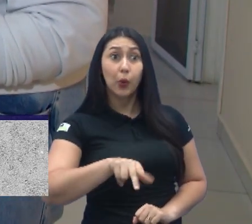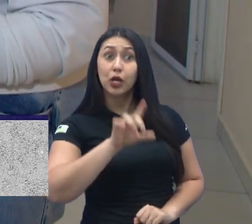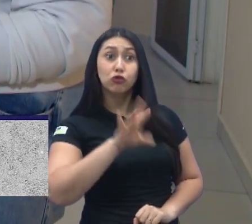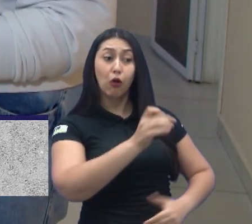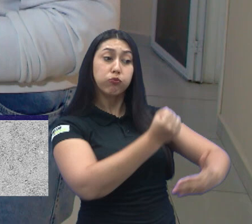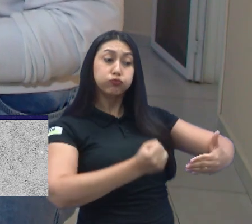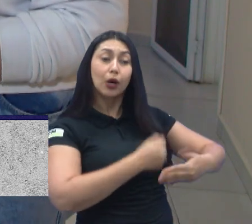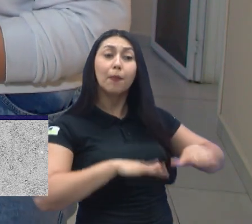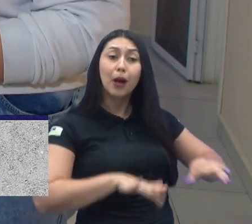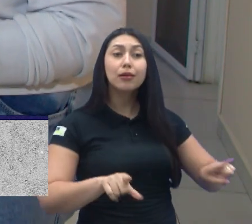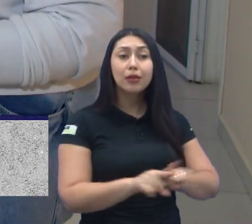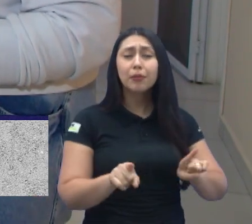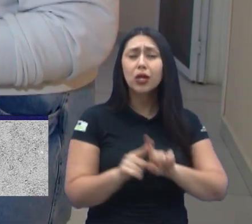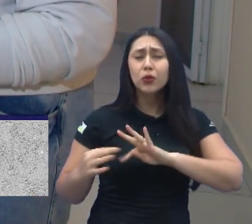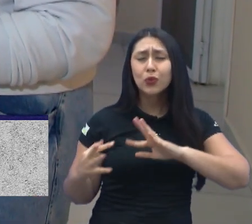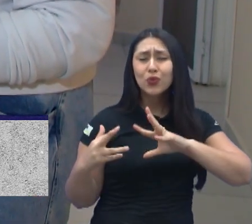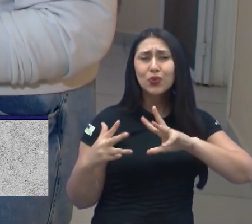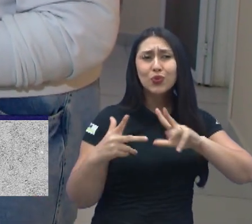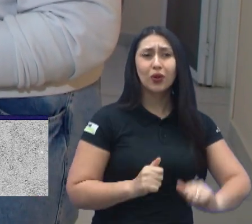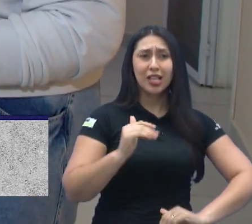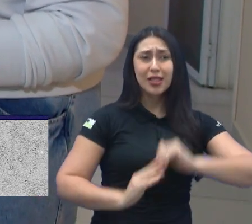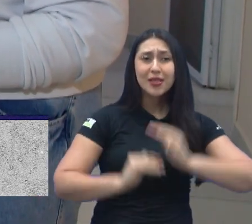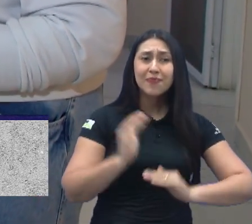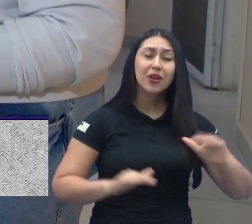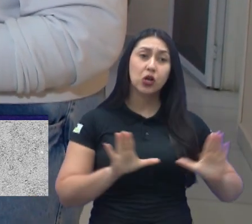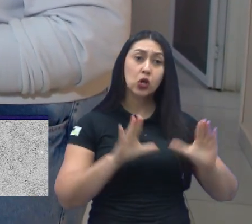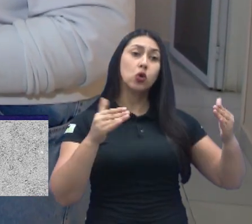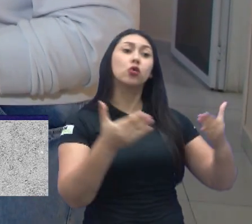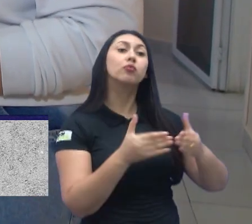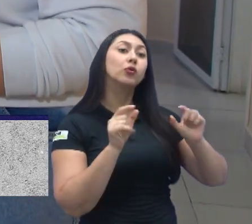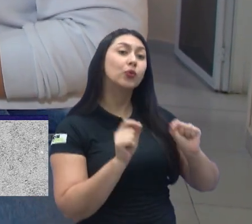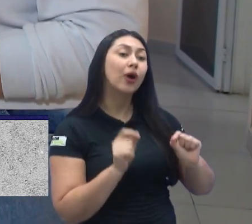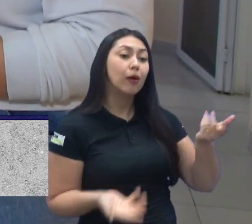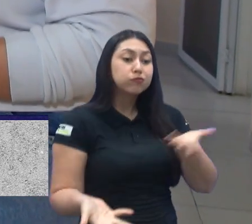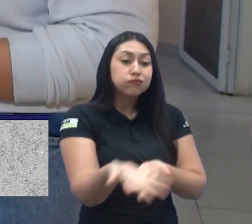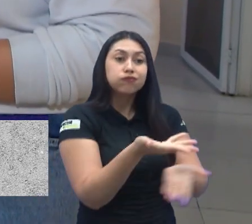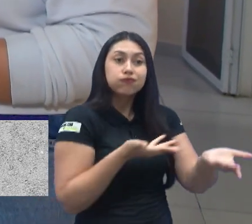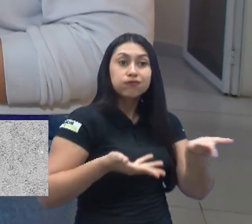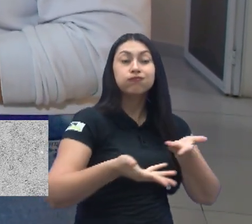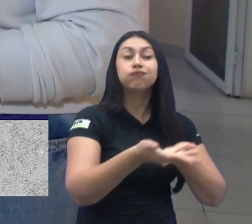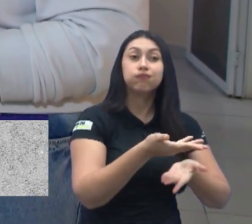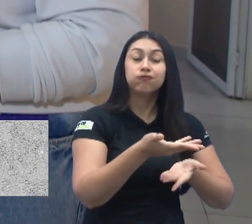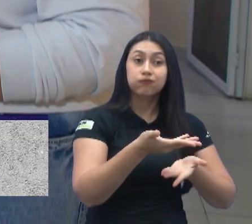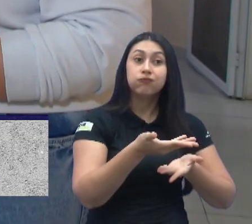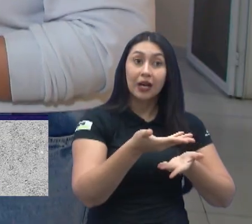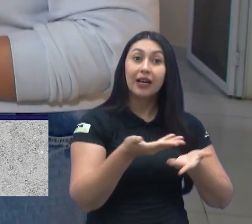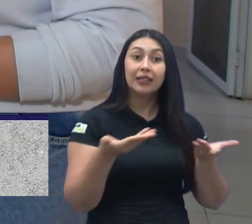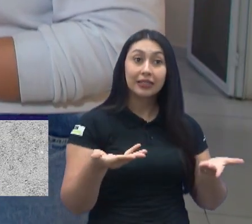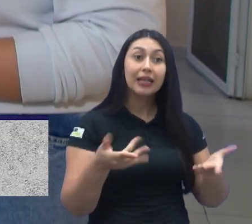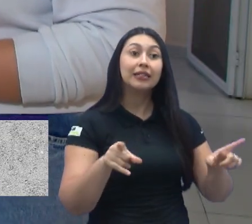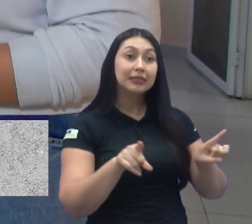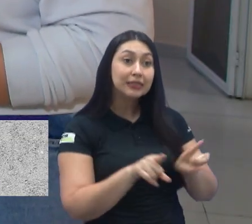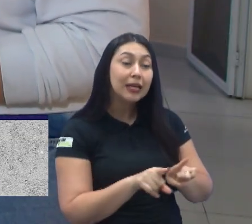mas também em todas as atividades coletivas que acontecem aqui na casa, é realmente a interação social, né? A parte do resgate